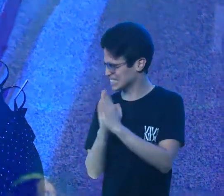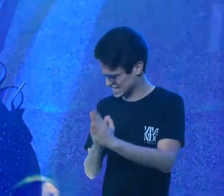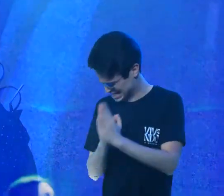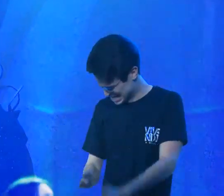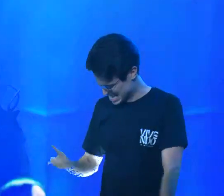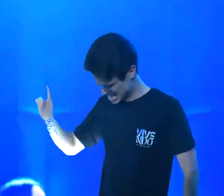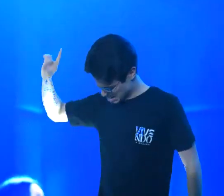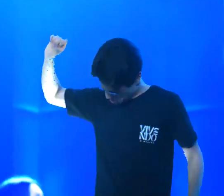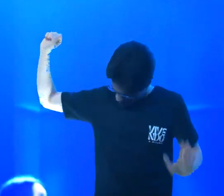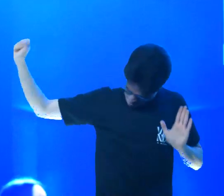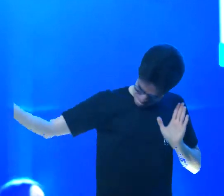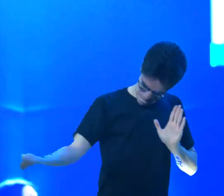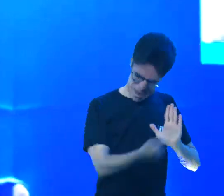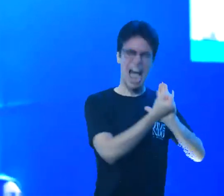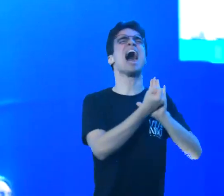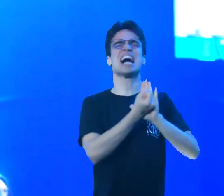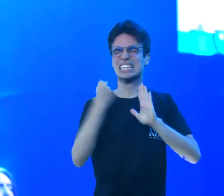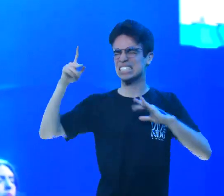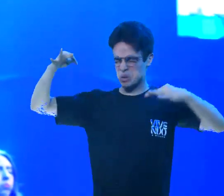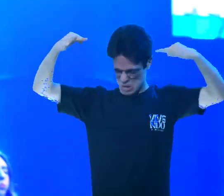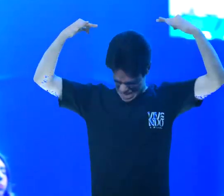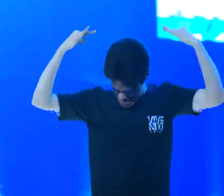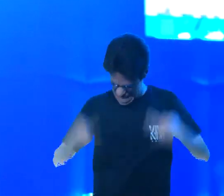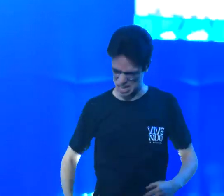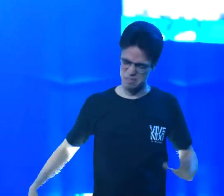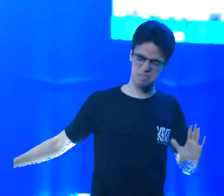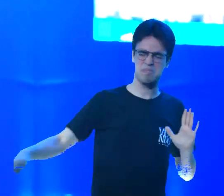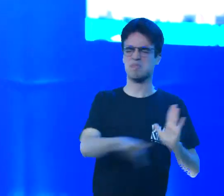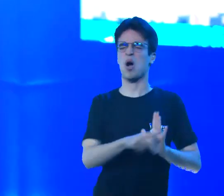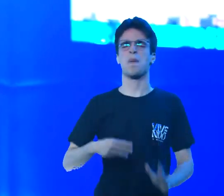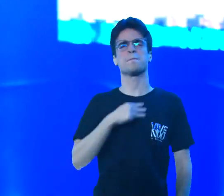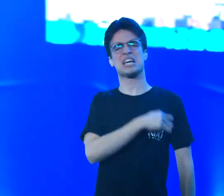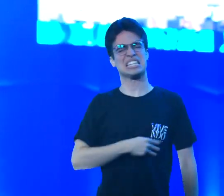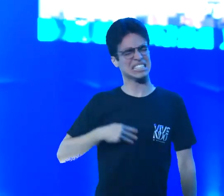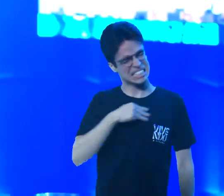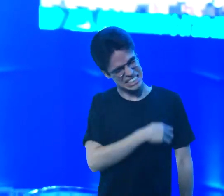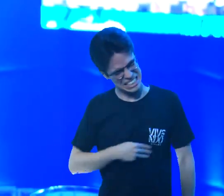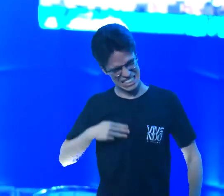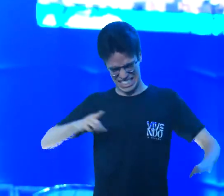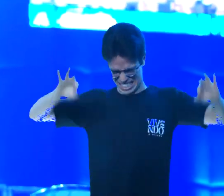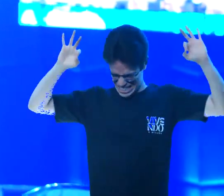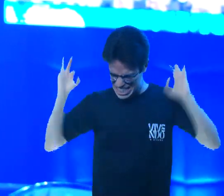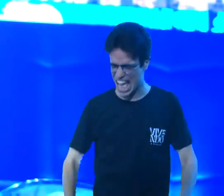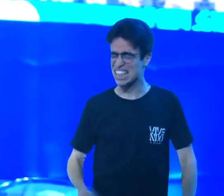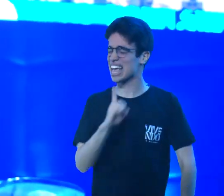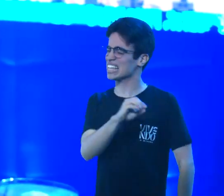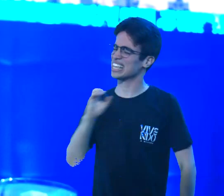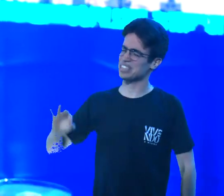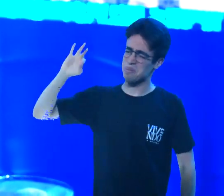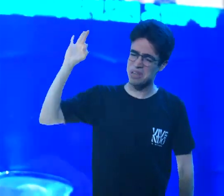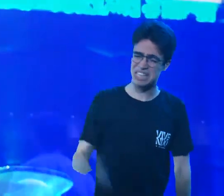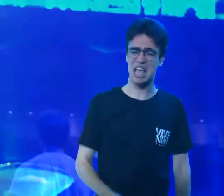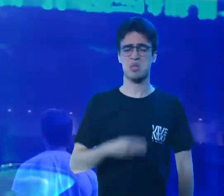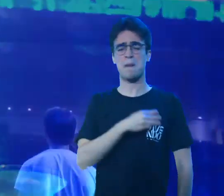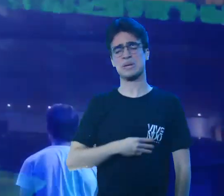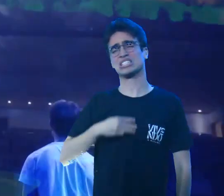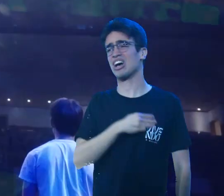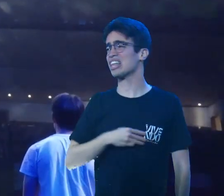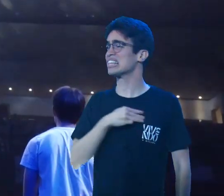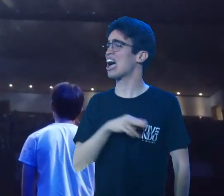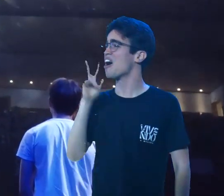Imprime em nós esse caráter missional, divinamente missional, que nos